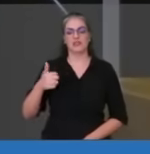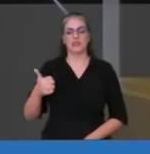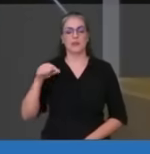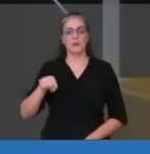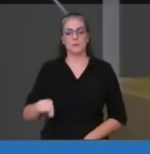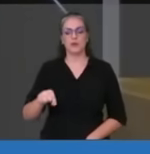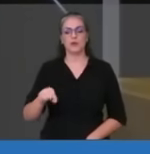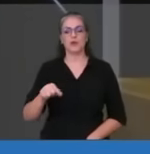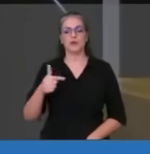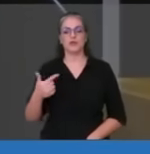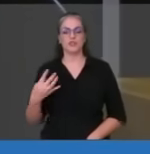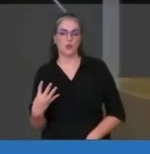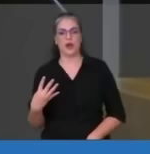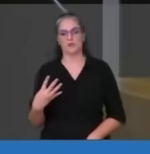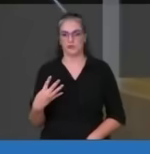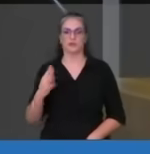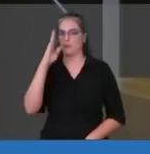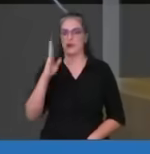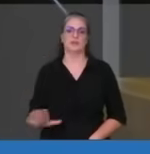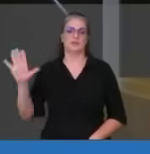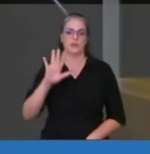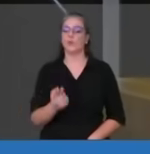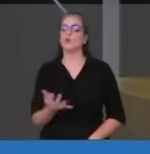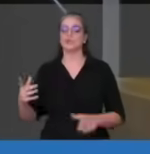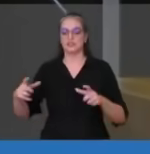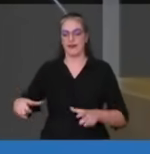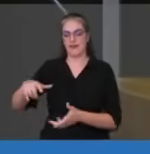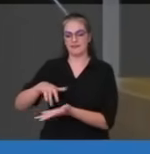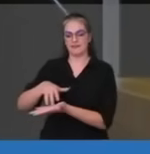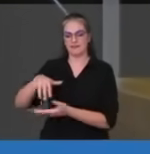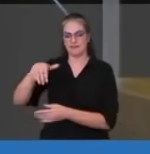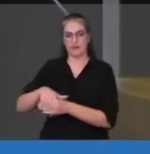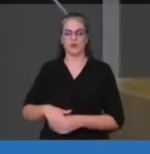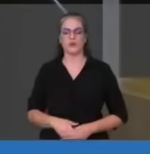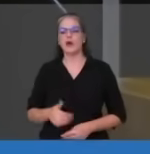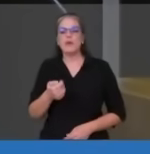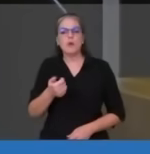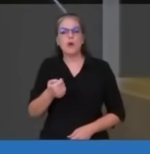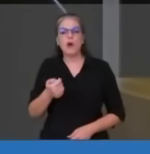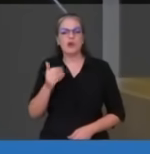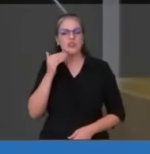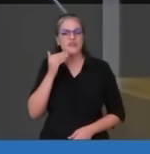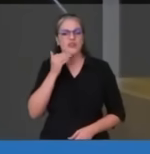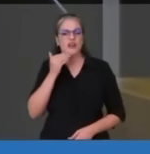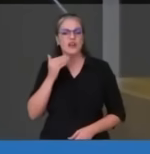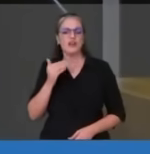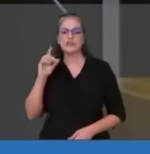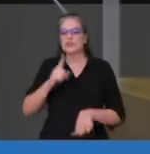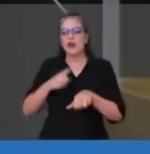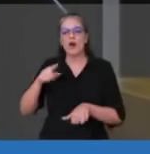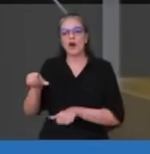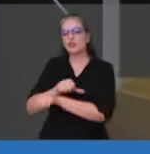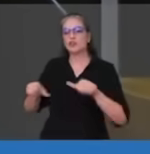57124 pelo Brasil inteiro poucas inclusive deram defeito e imediatamente foram trocadas o